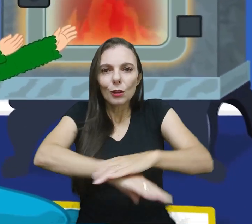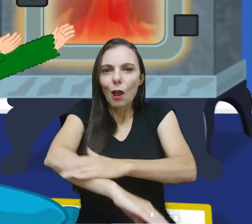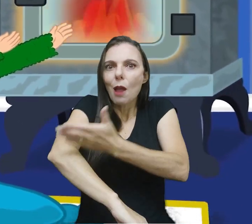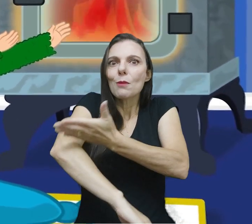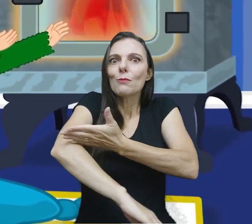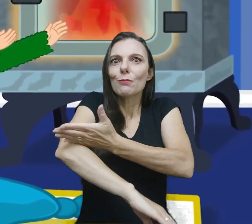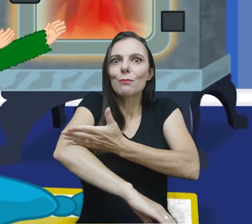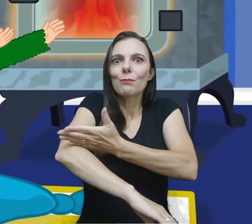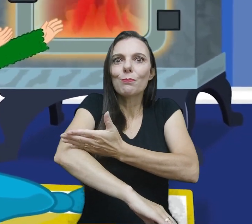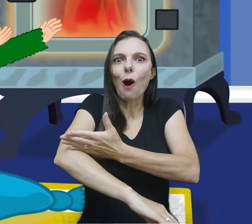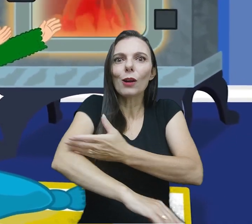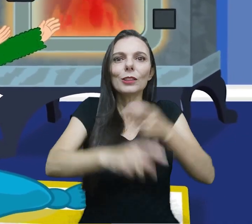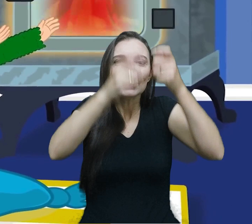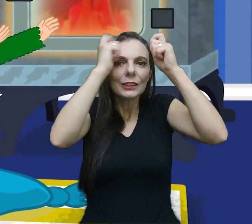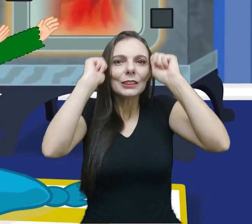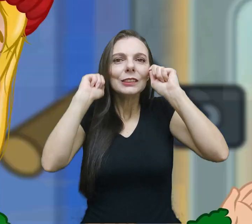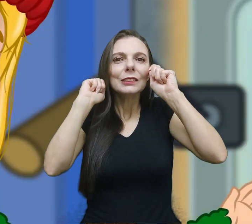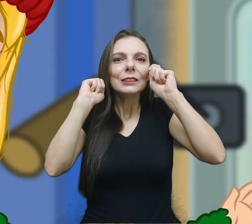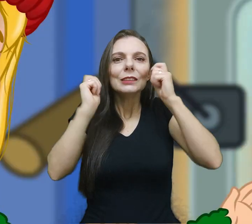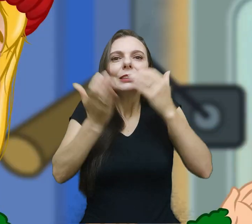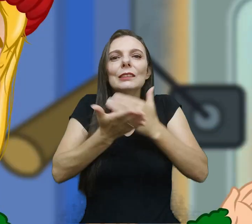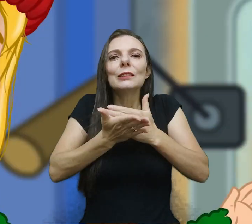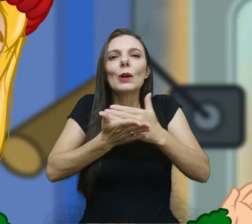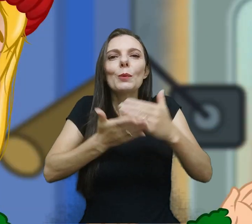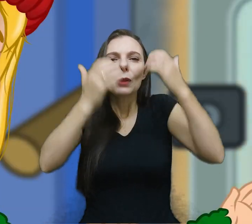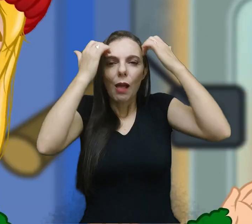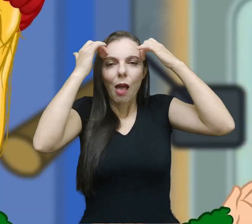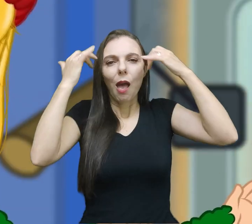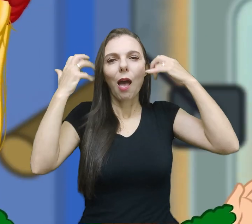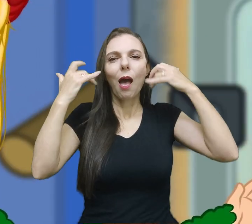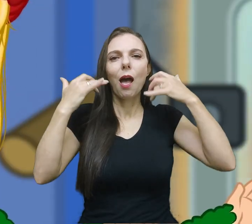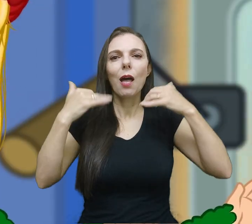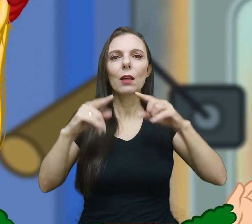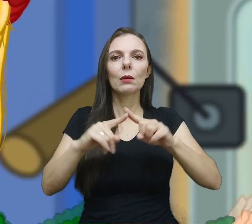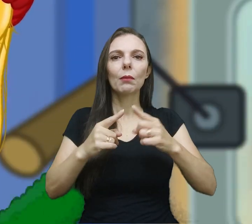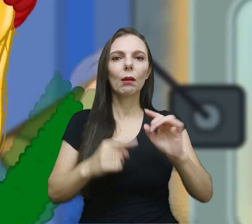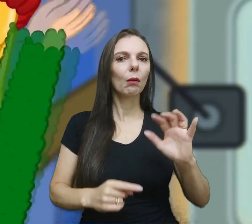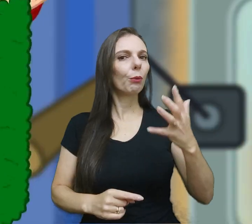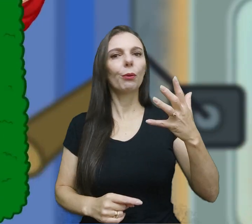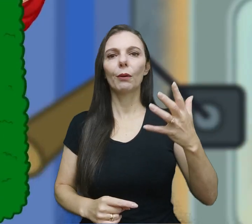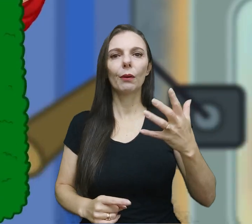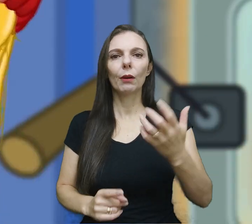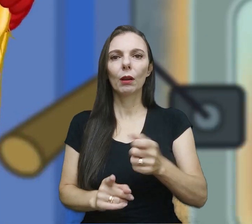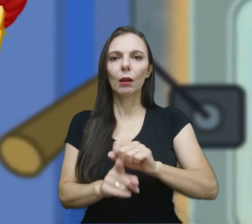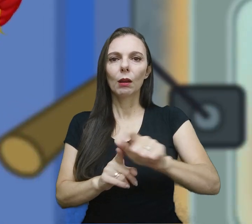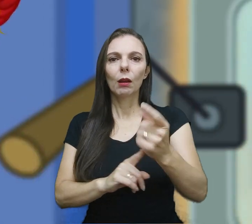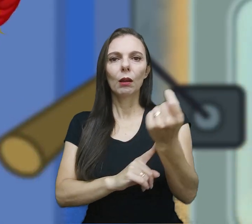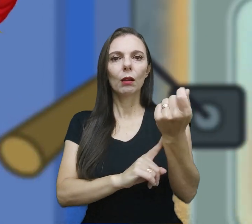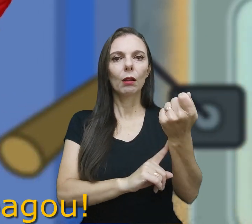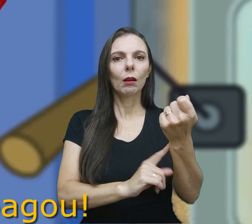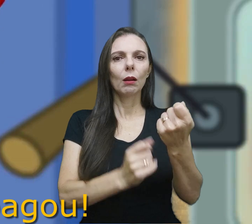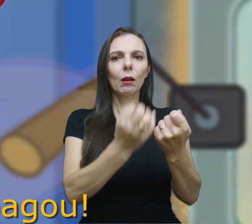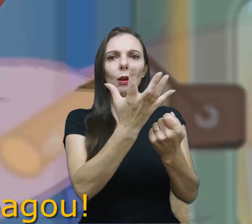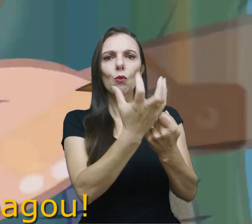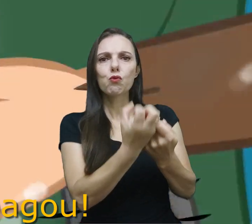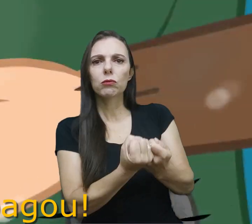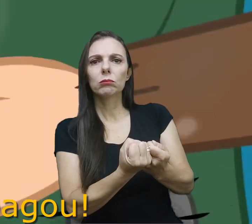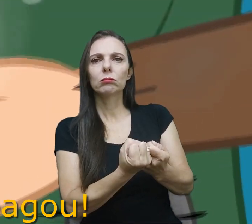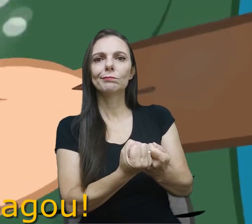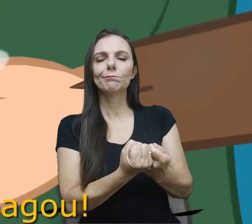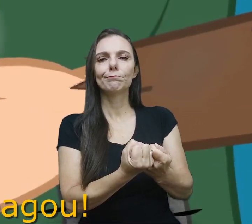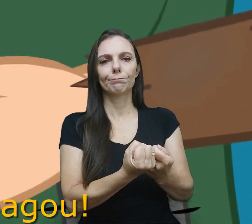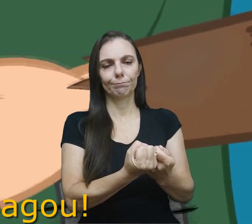botas peludas nos pés e um gorro na cabeça. Estava tão quente que ela começou a suar. Mas de